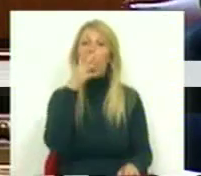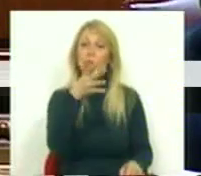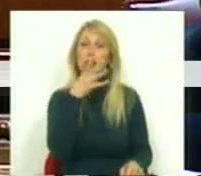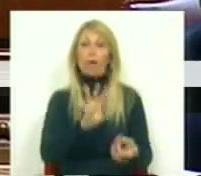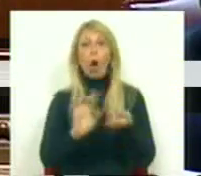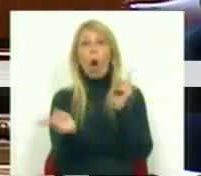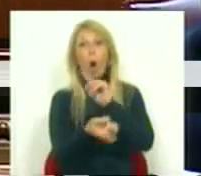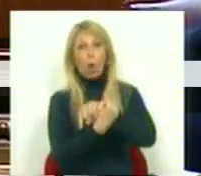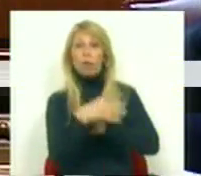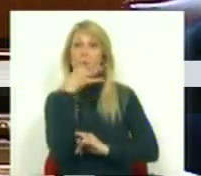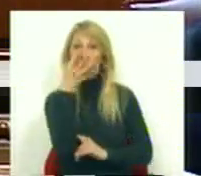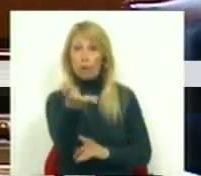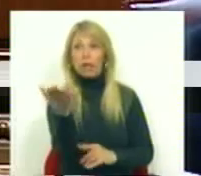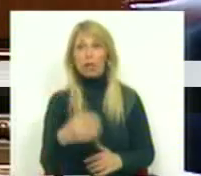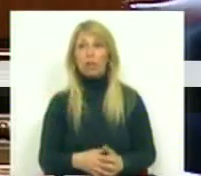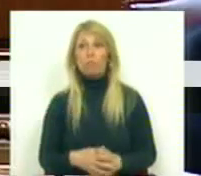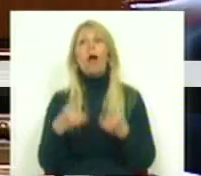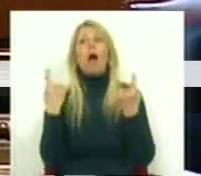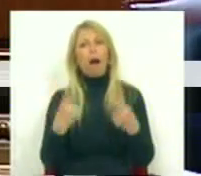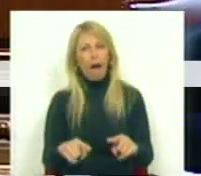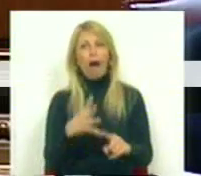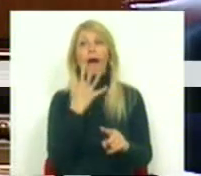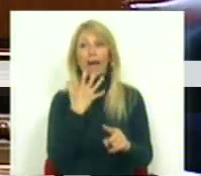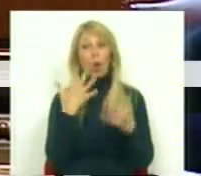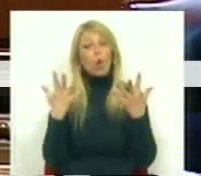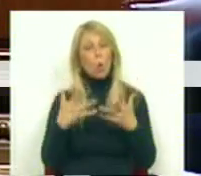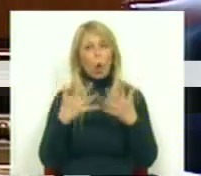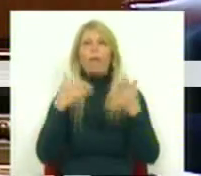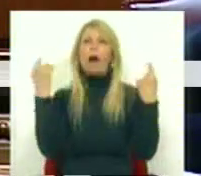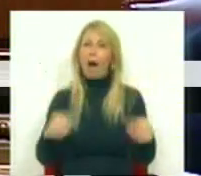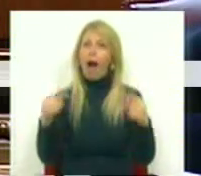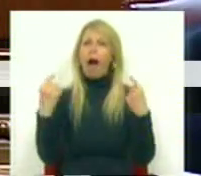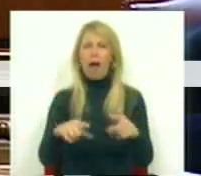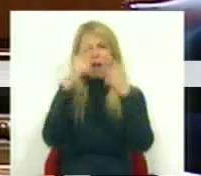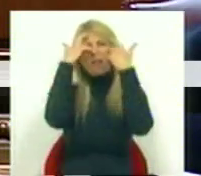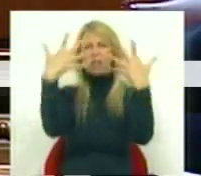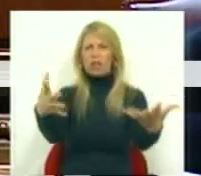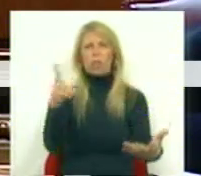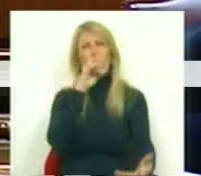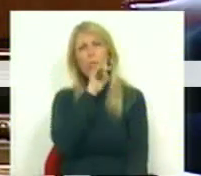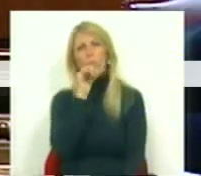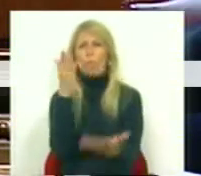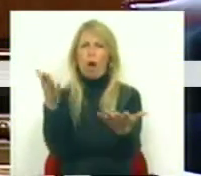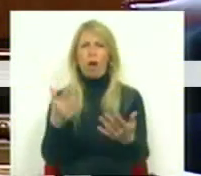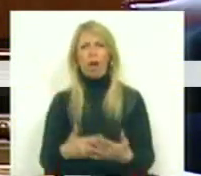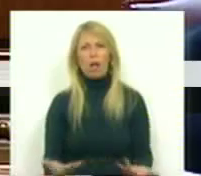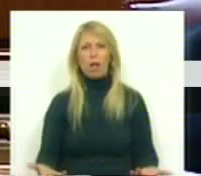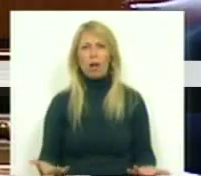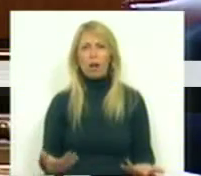deputado, que, ao contrário do que sugere, há rigor nas contas e não o deve espantar que o Primeiro-Ministro não se